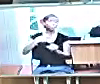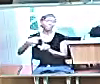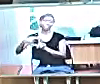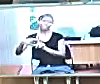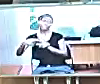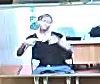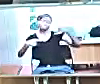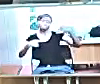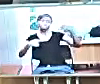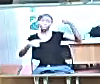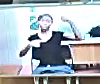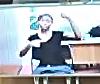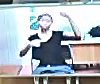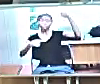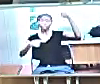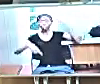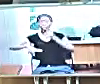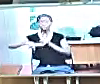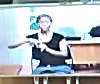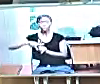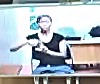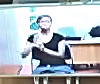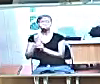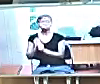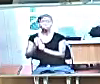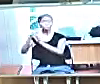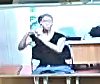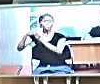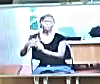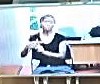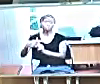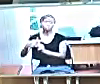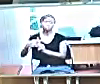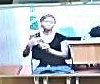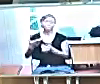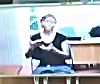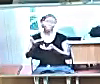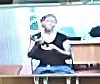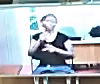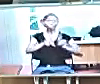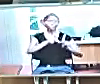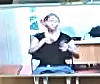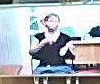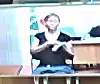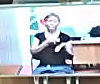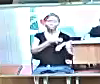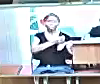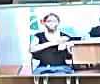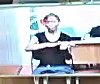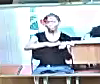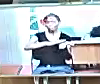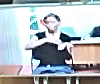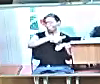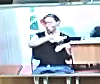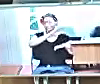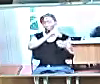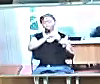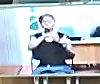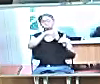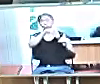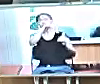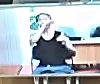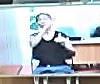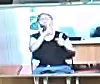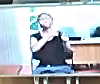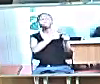crescido menos a sua arrecadação do que tem crescido a folha de pessoal que obrigatoriamente tem que pagar essa toda essa dificuldade